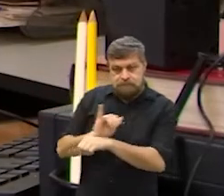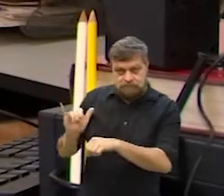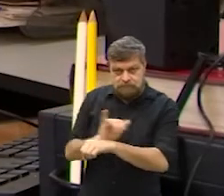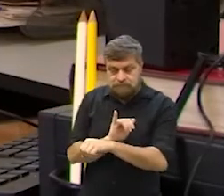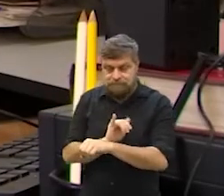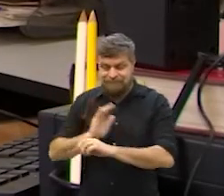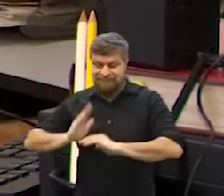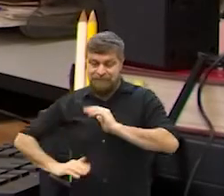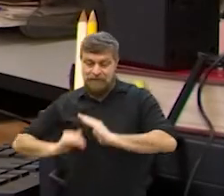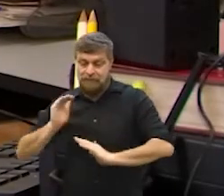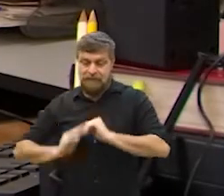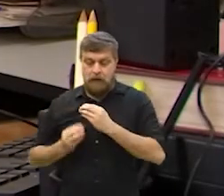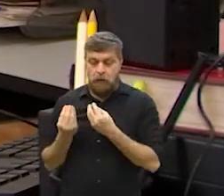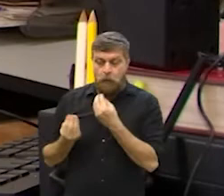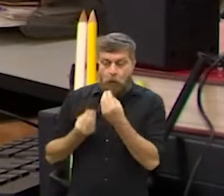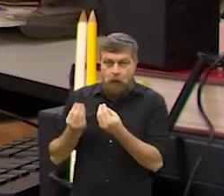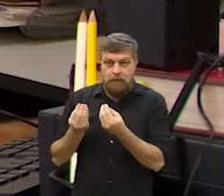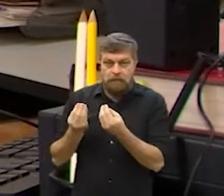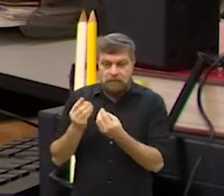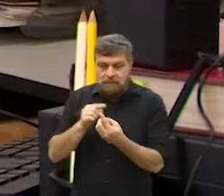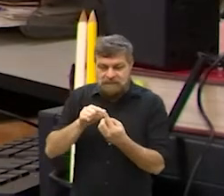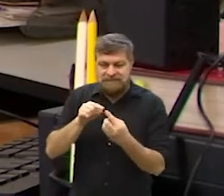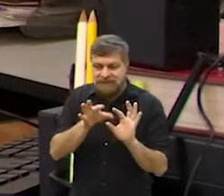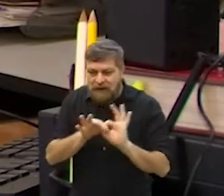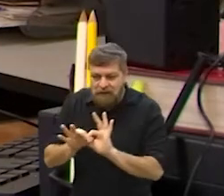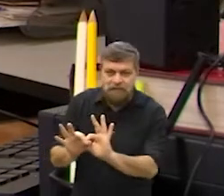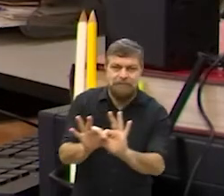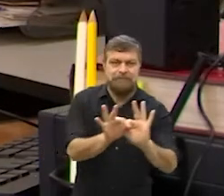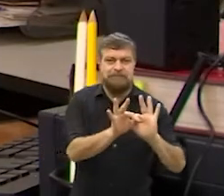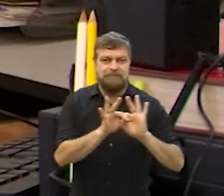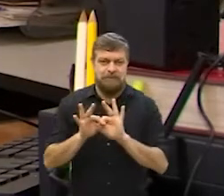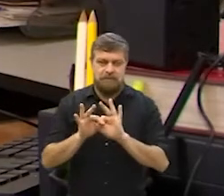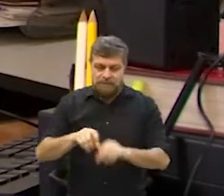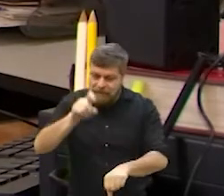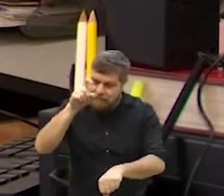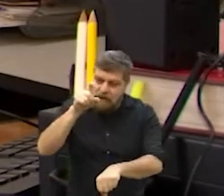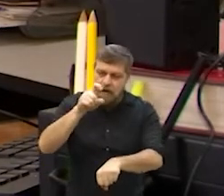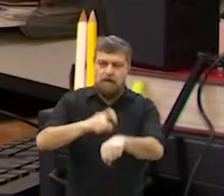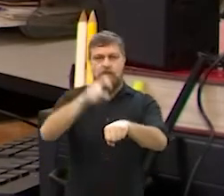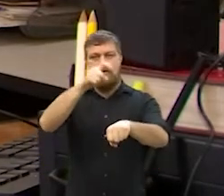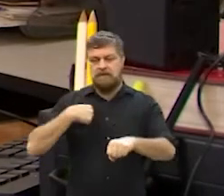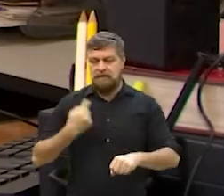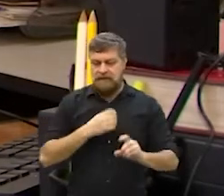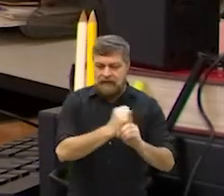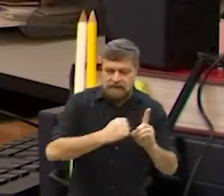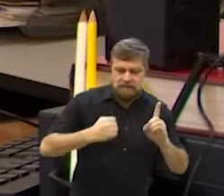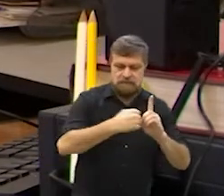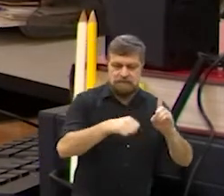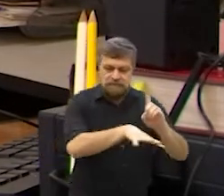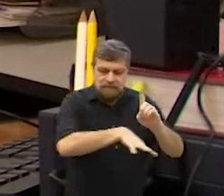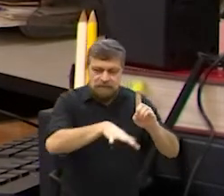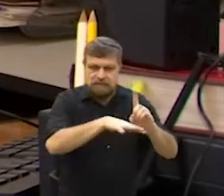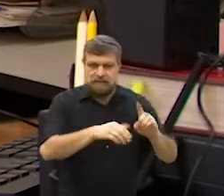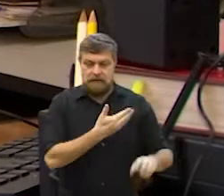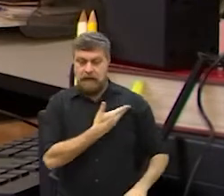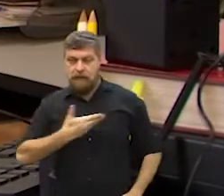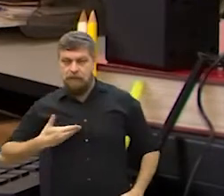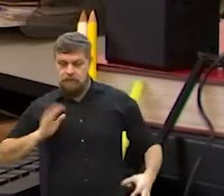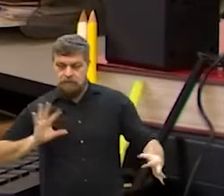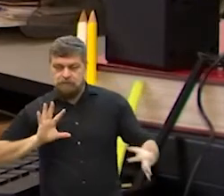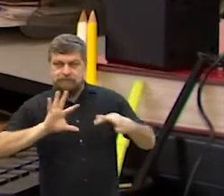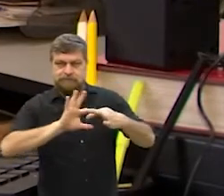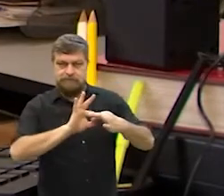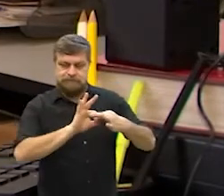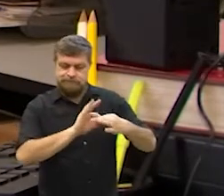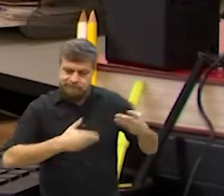ferramenta de União acho que é um momento de colocar sociedade civil e poder